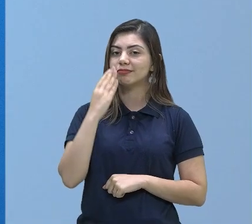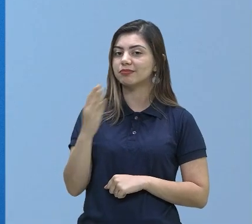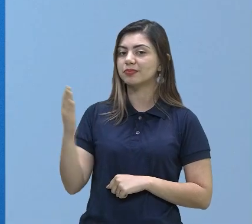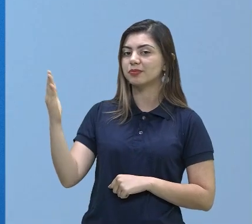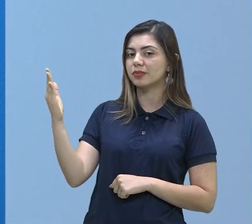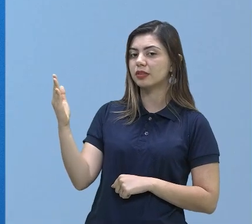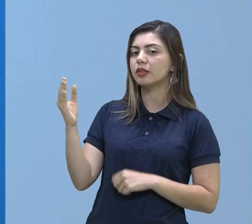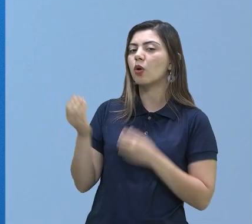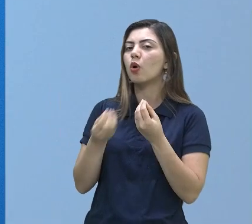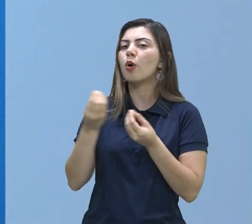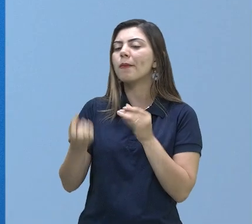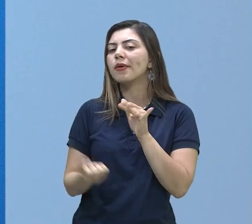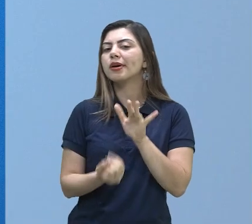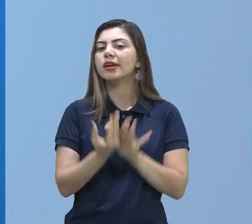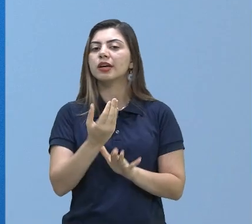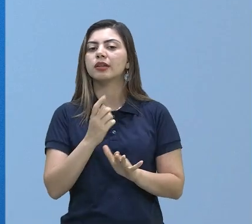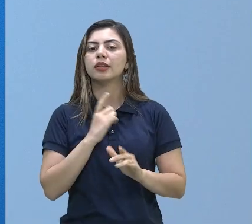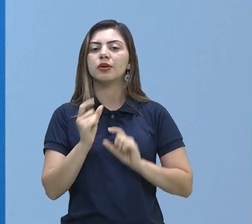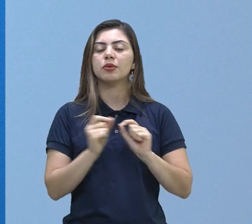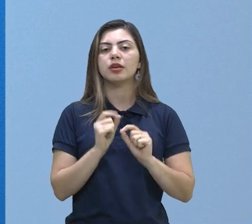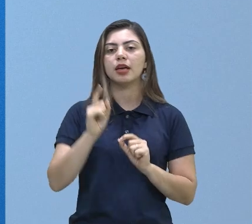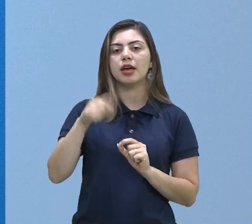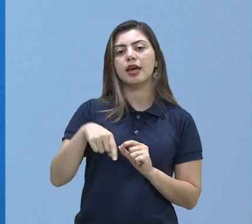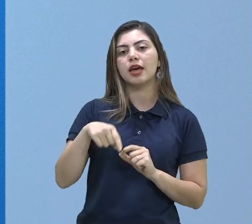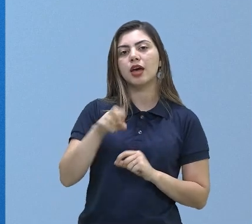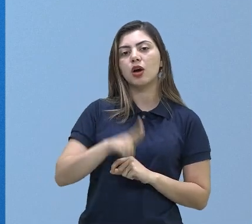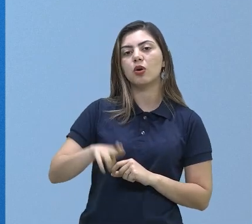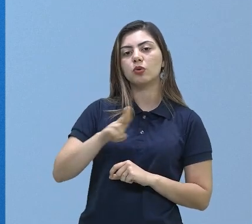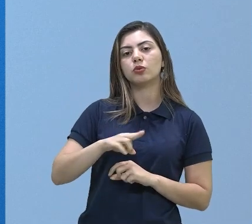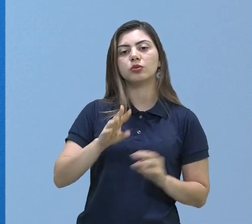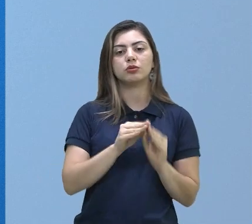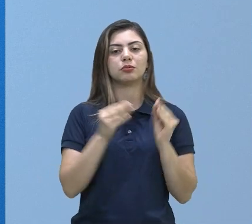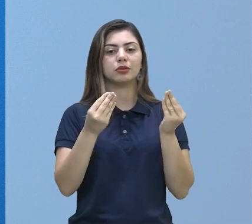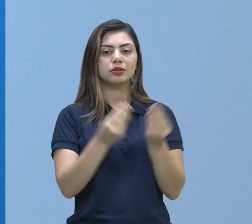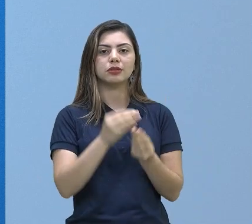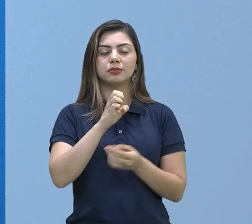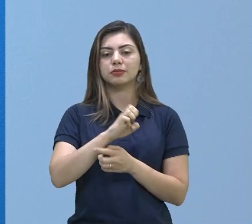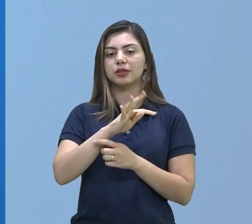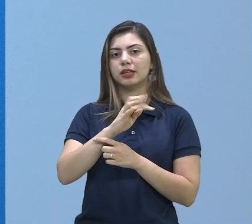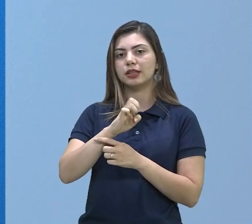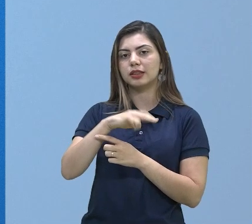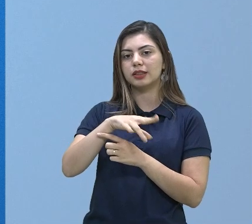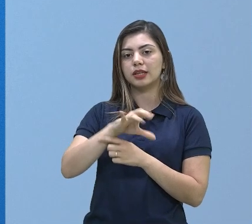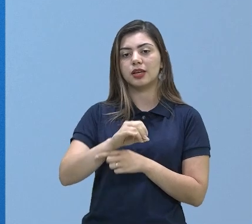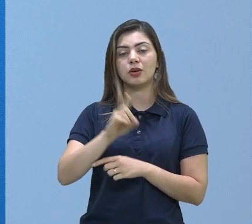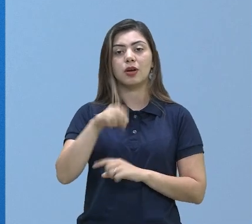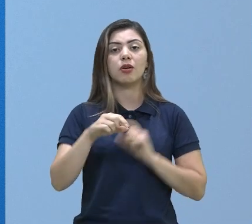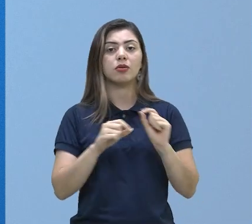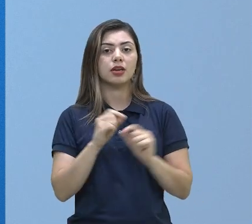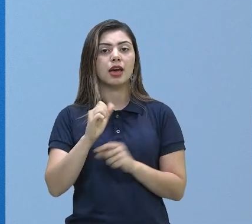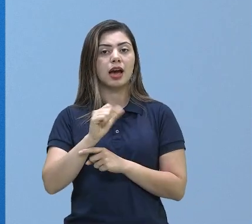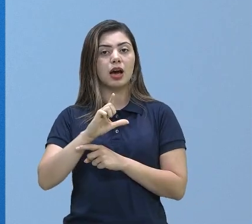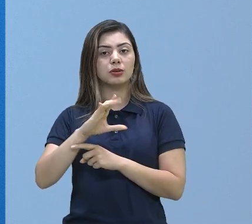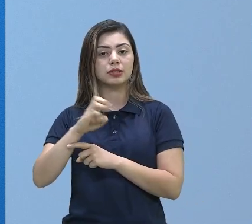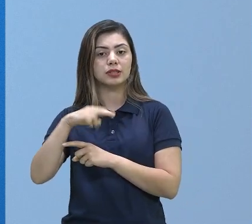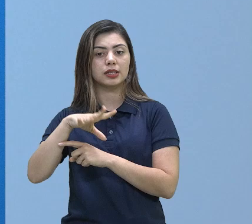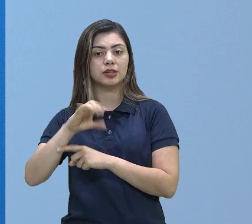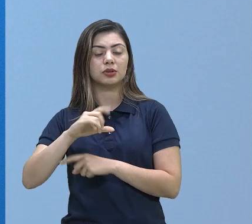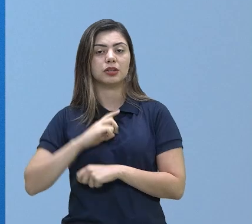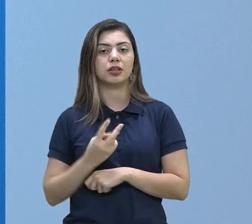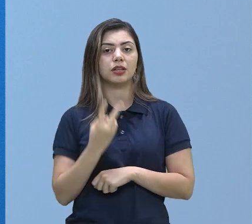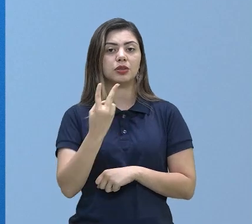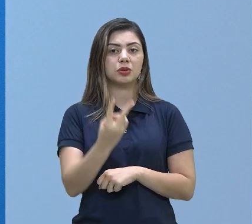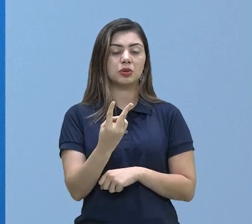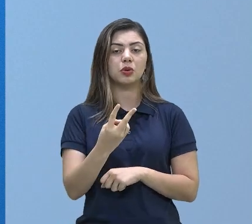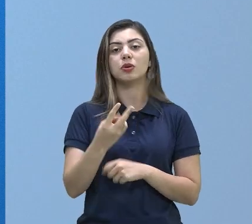polietileno é formado pela polimerização do eteno. O eteno é um alceno com 2 átomos de